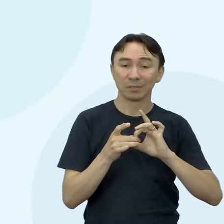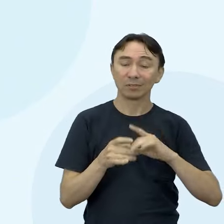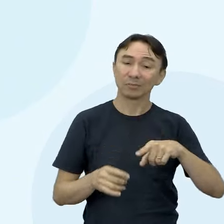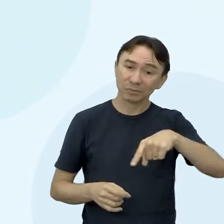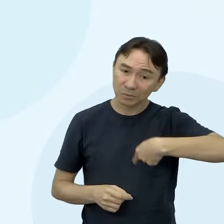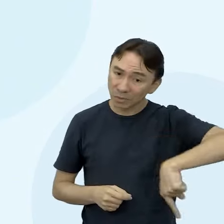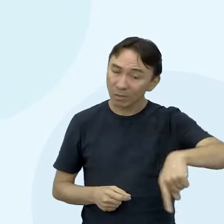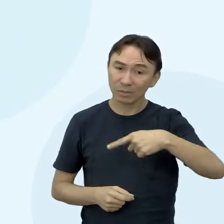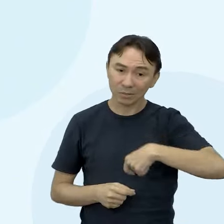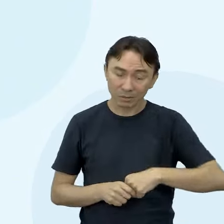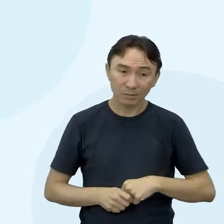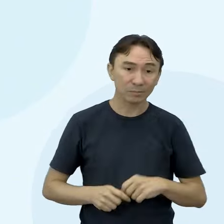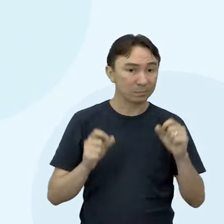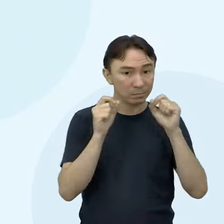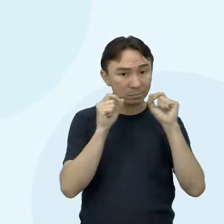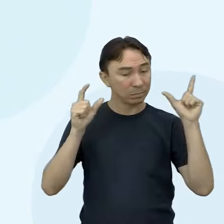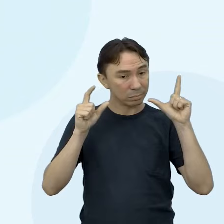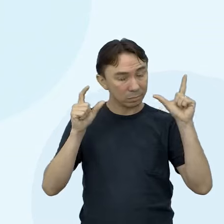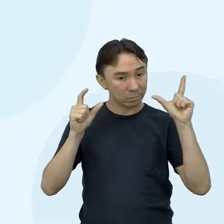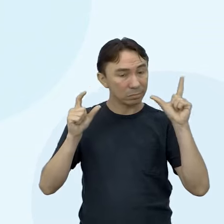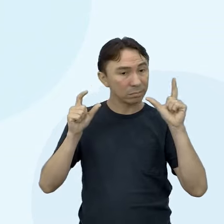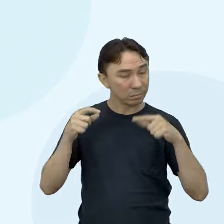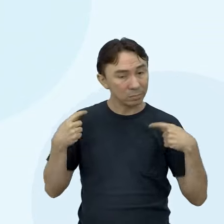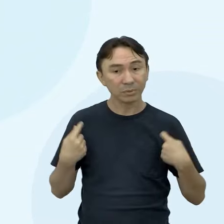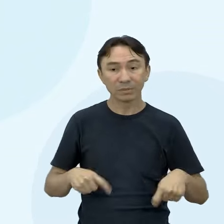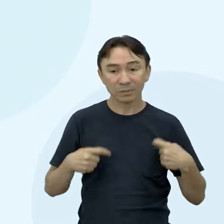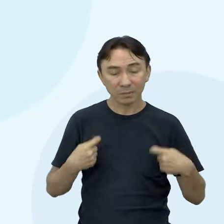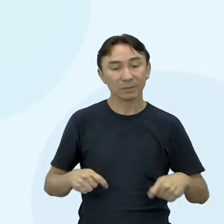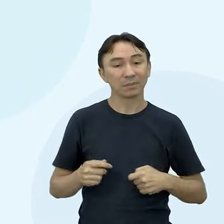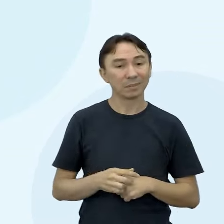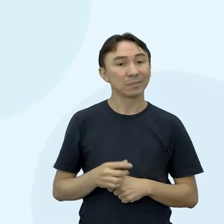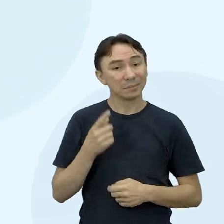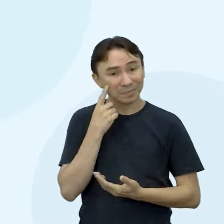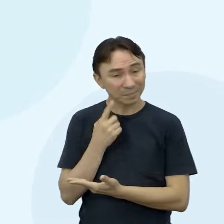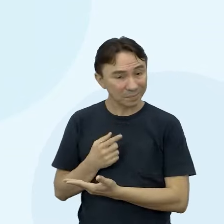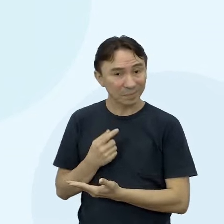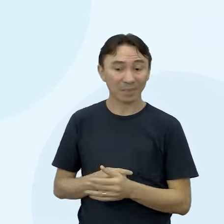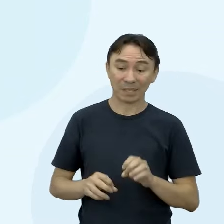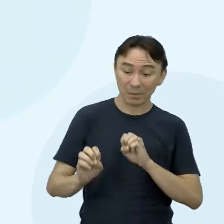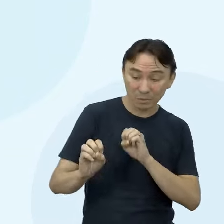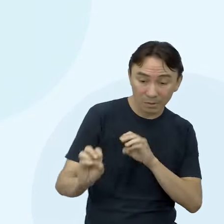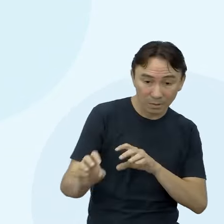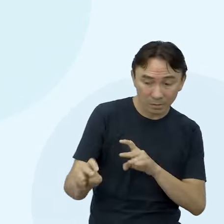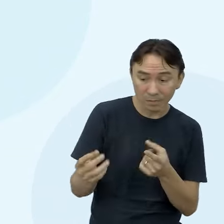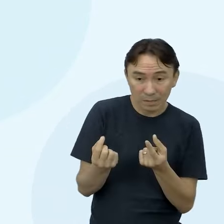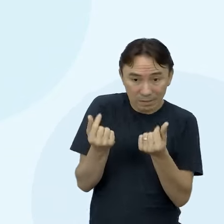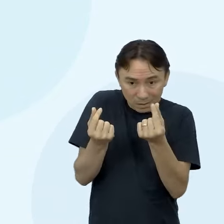A proposta inicial da educação financeira em conexão é que, se